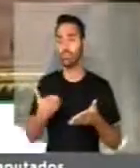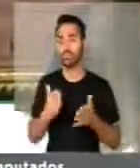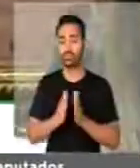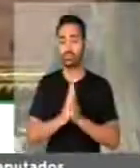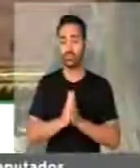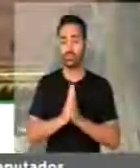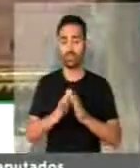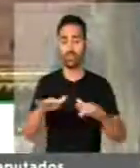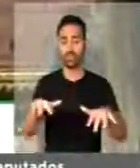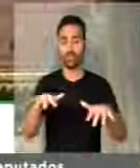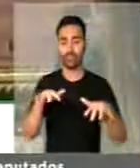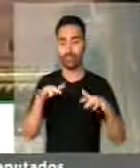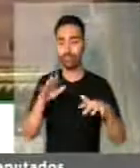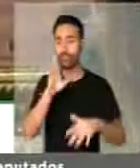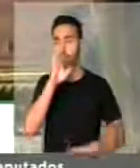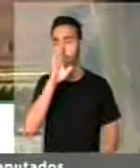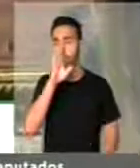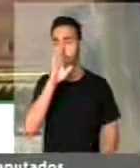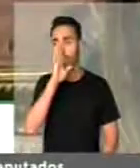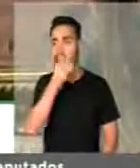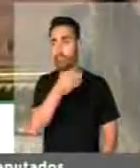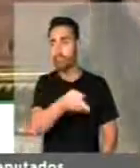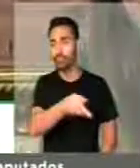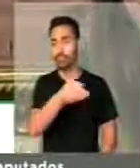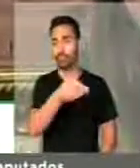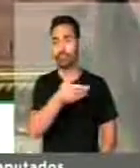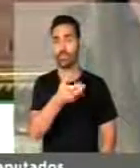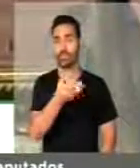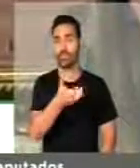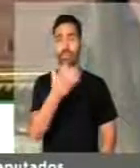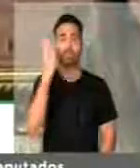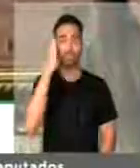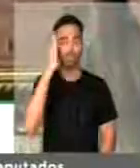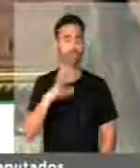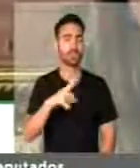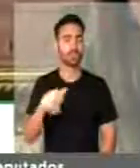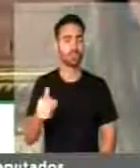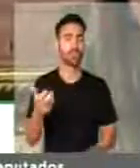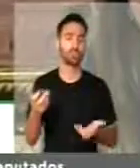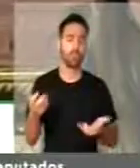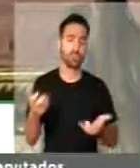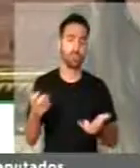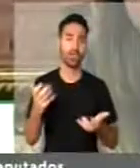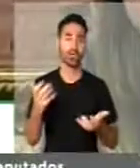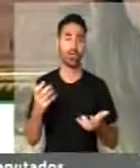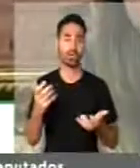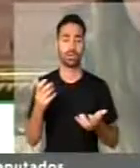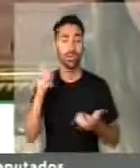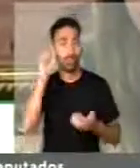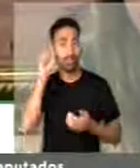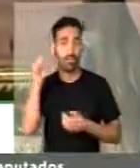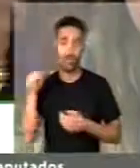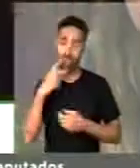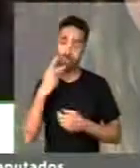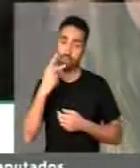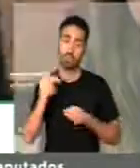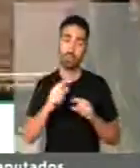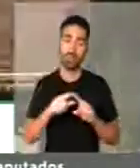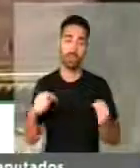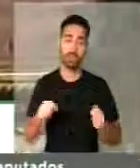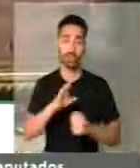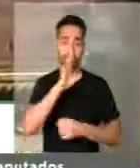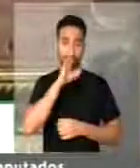vez para garantir a fala da senhora. Sei que todos aqui querem ter oportunidade de ouvi-la. E quero mais uma